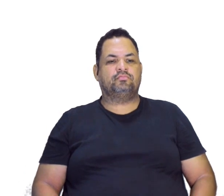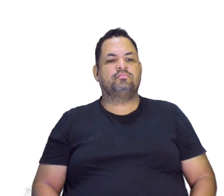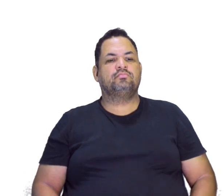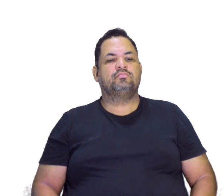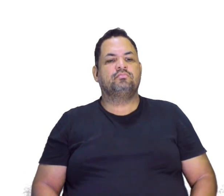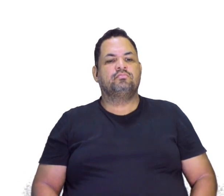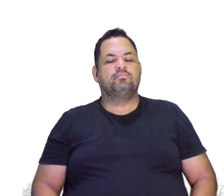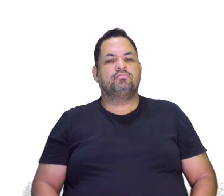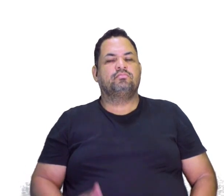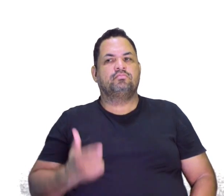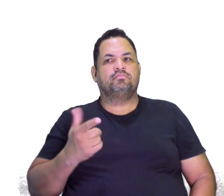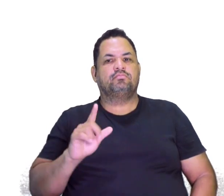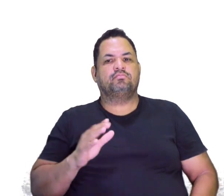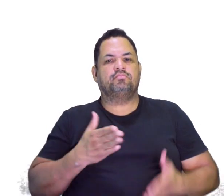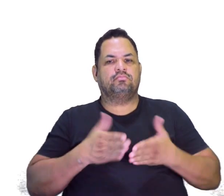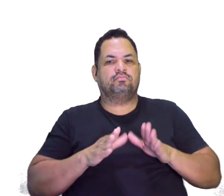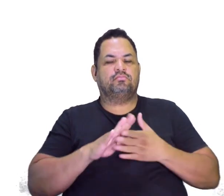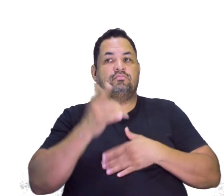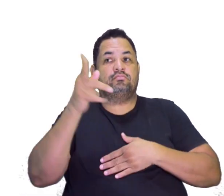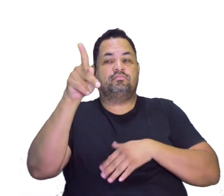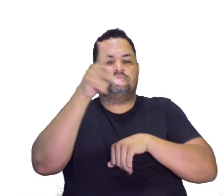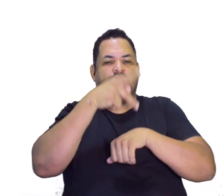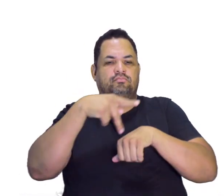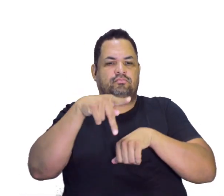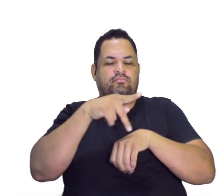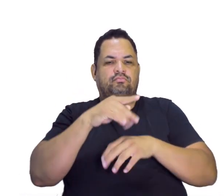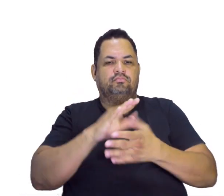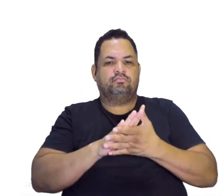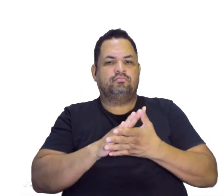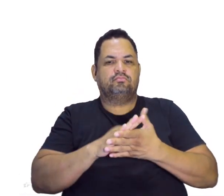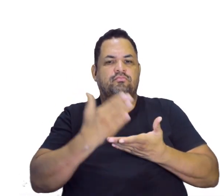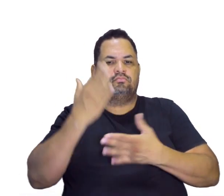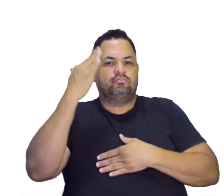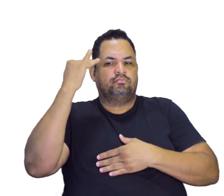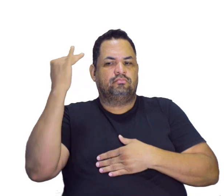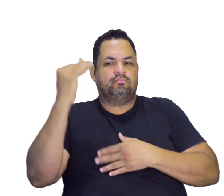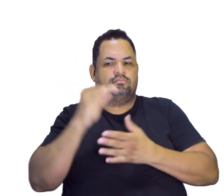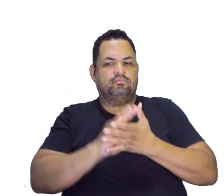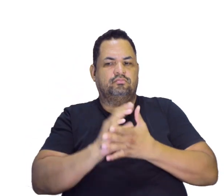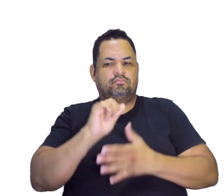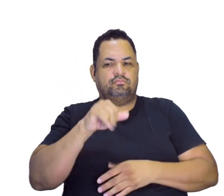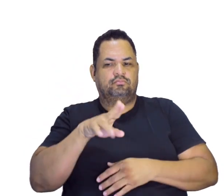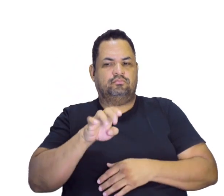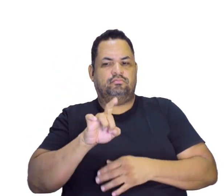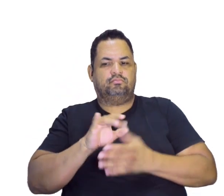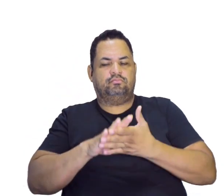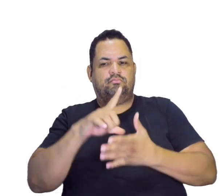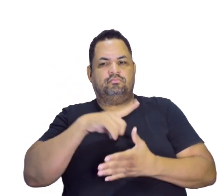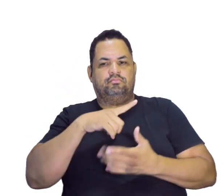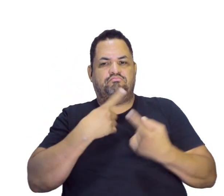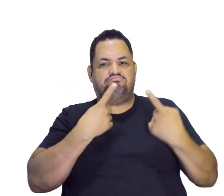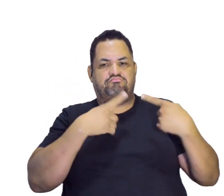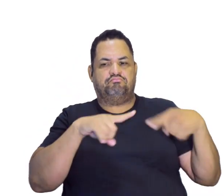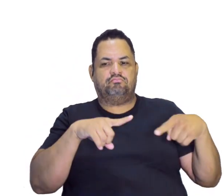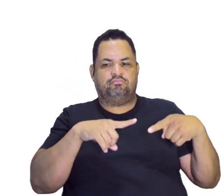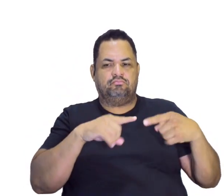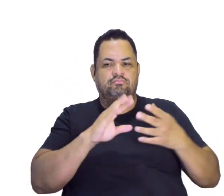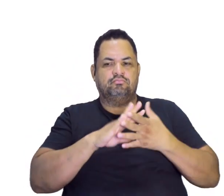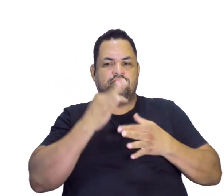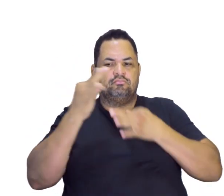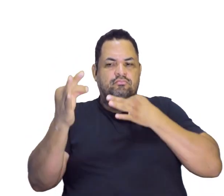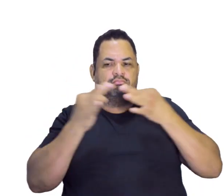né, altamente elogiado. Anita nem tanto, né? Teve várias controvérsias aí.